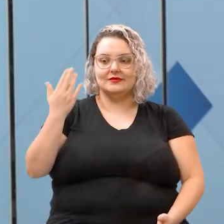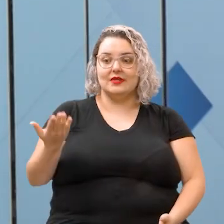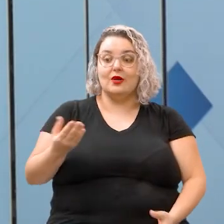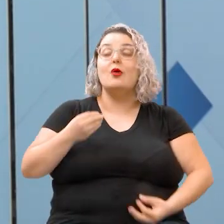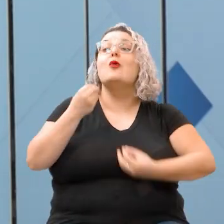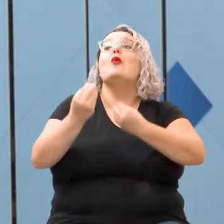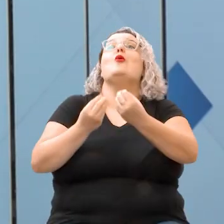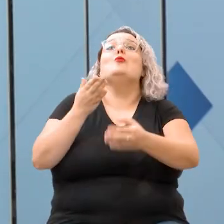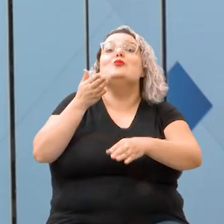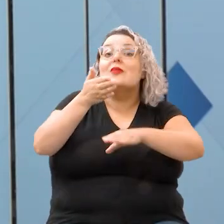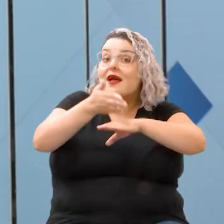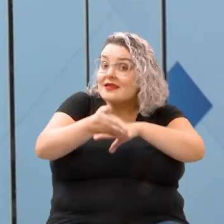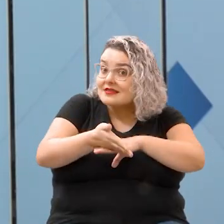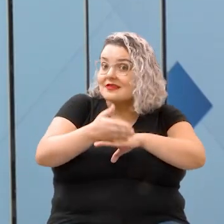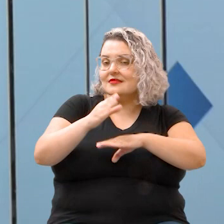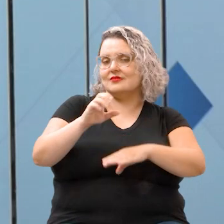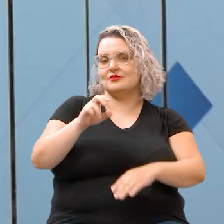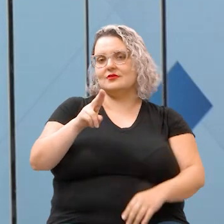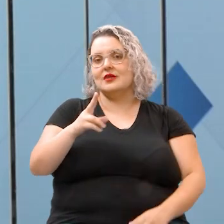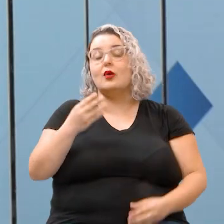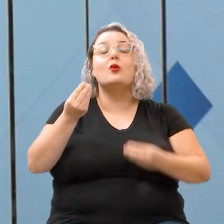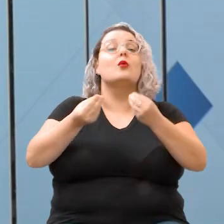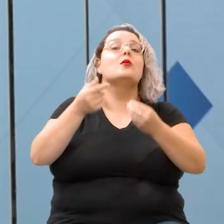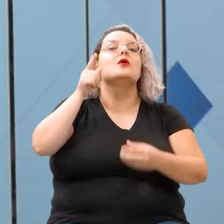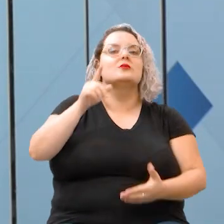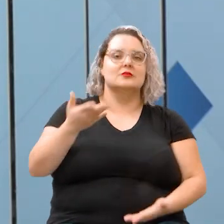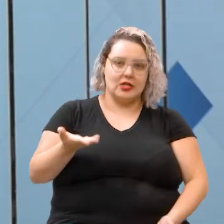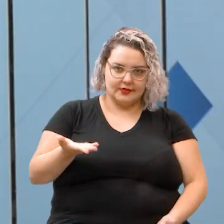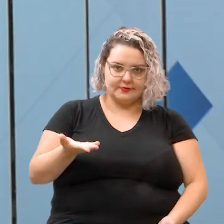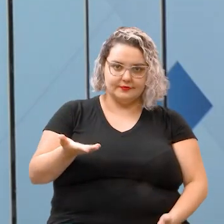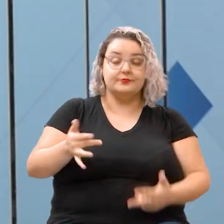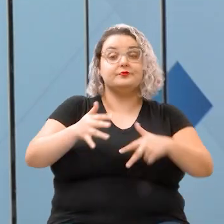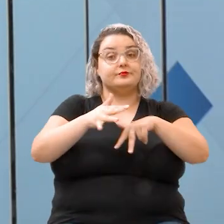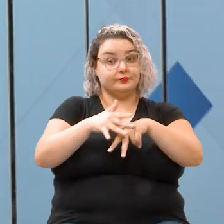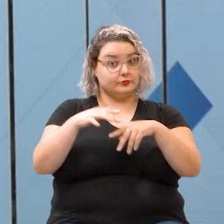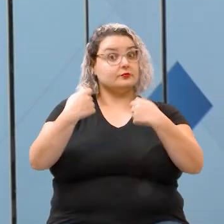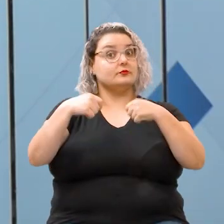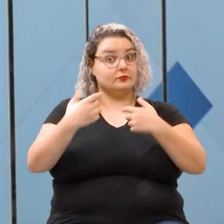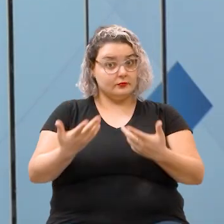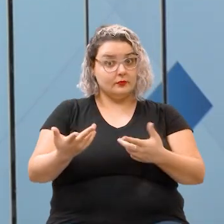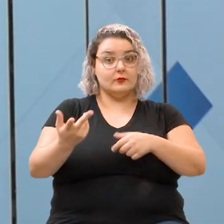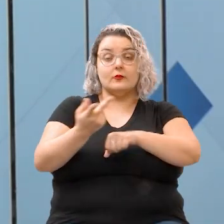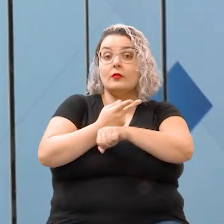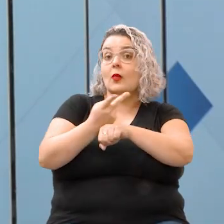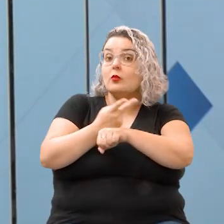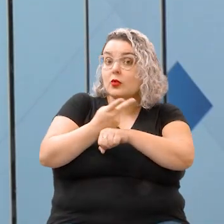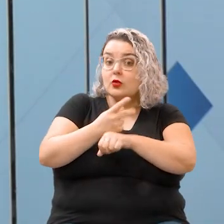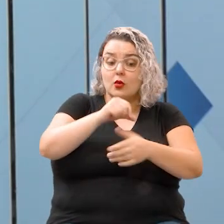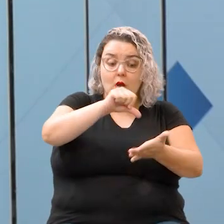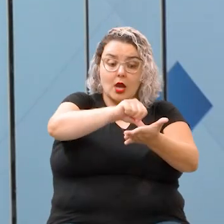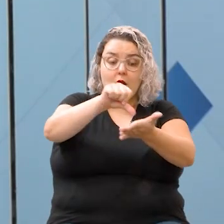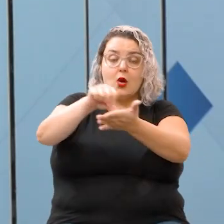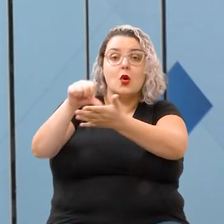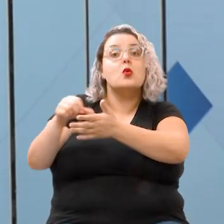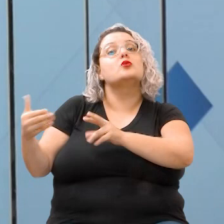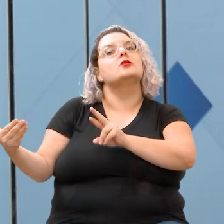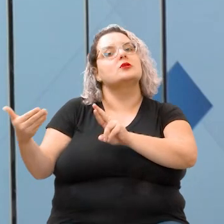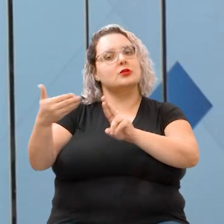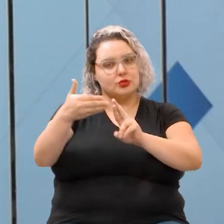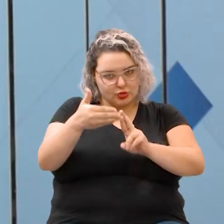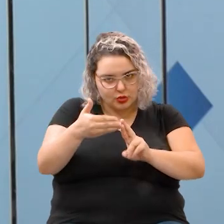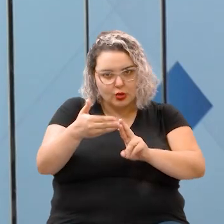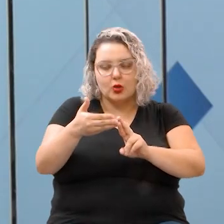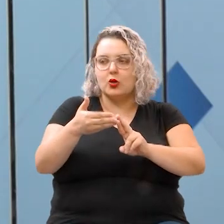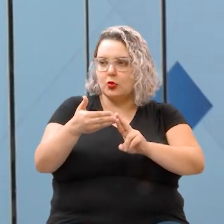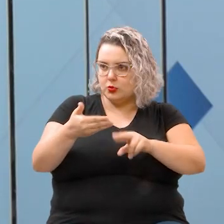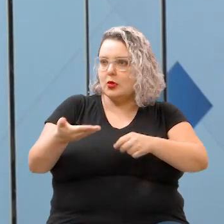Como que o paciente consegue entrar no CEL, né? O paciente hoje ele precisa procurar a sua unidade de referência, né, a sua